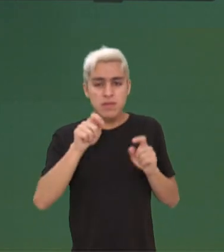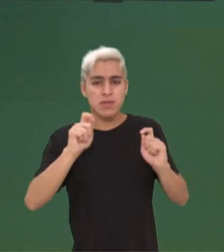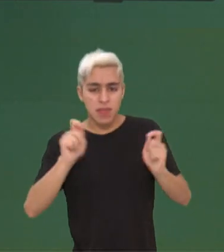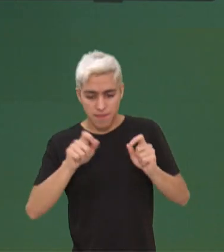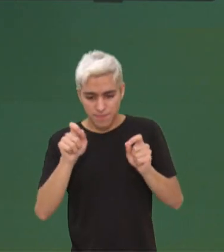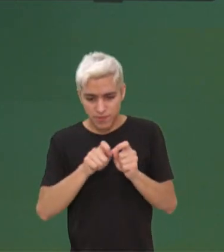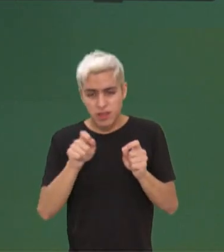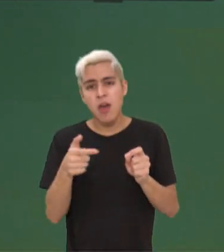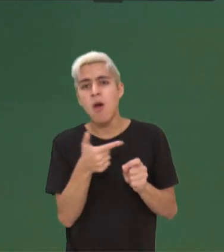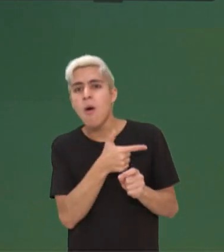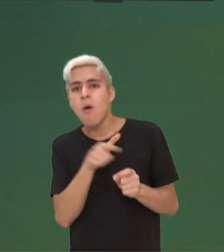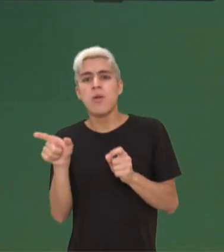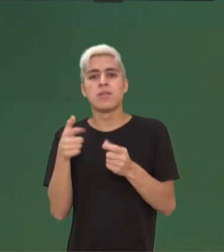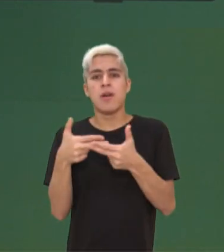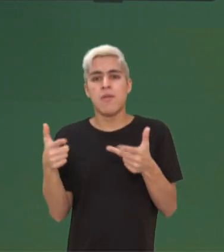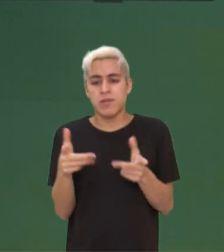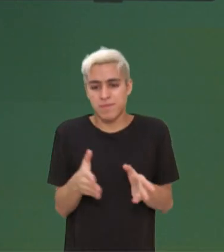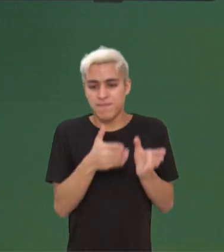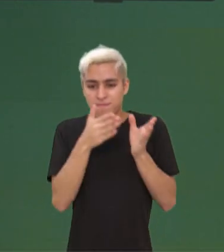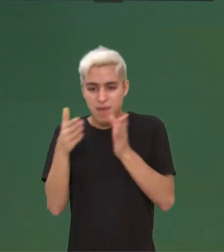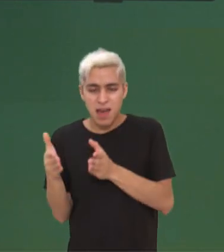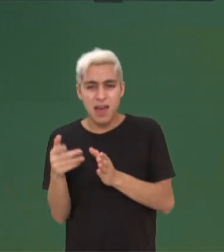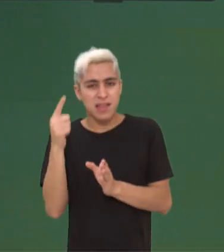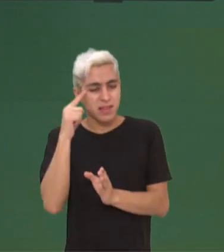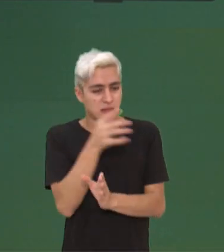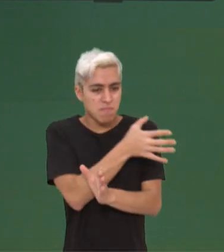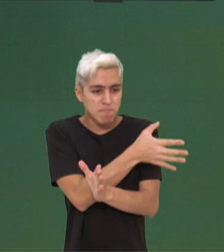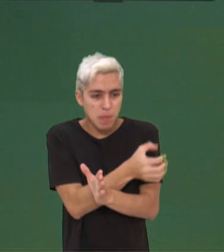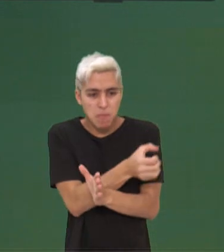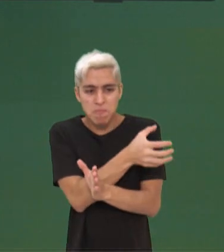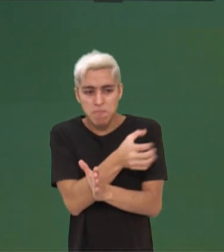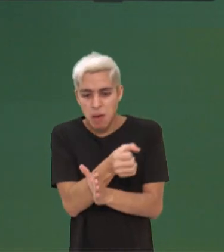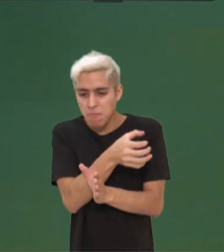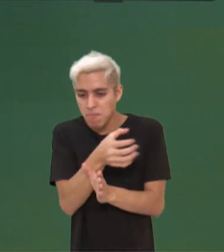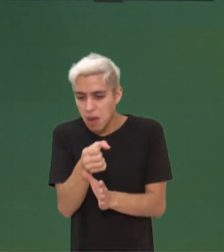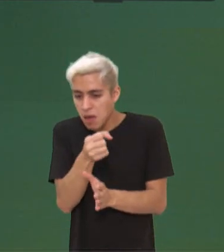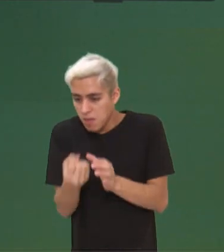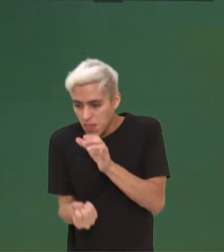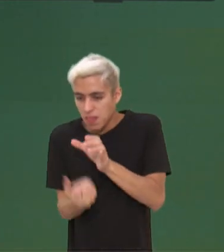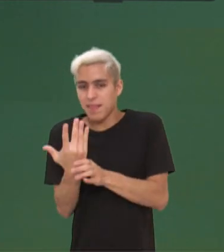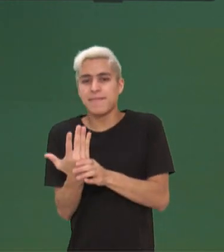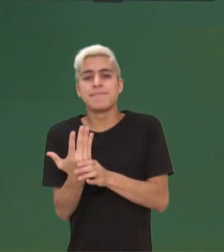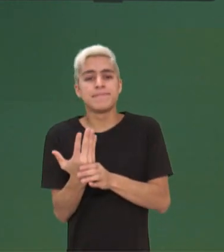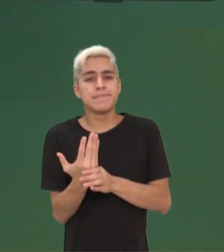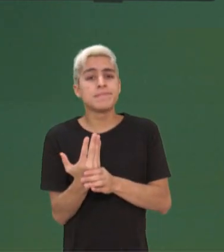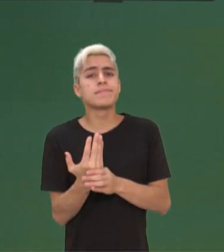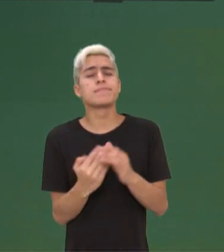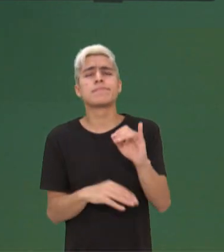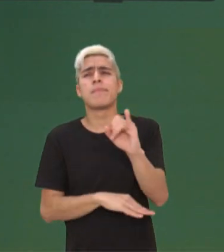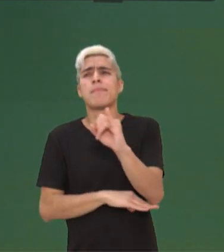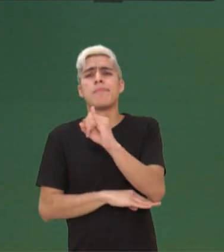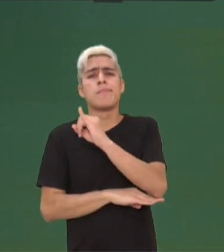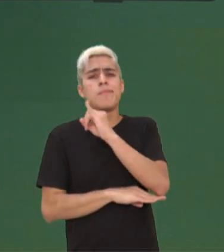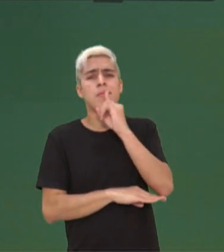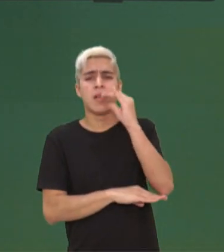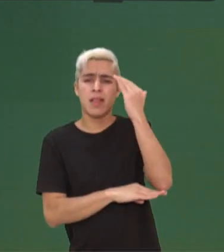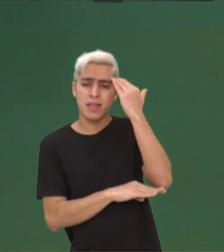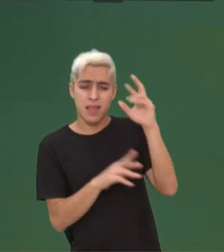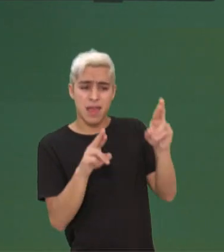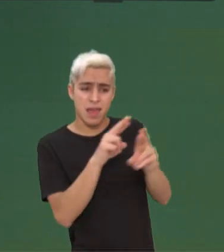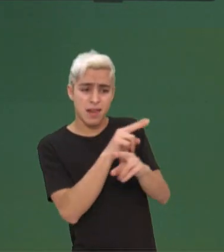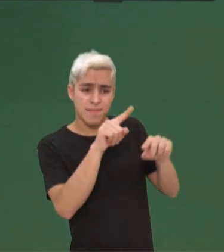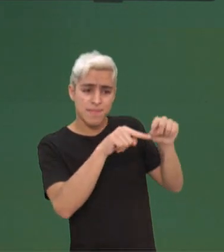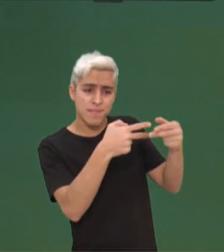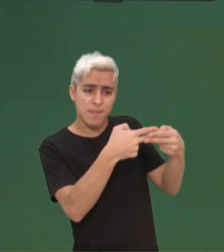fabricação de um terceiro item ali, de um terceiro processo produtivo. É extremamente importante a relação da